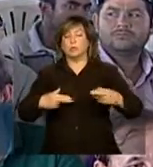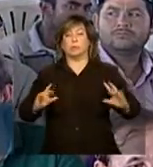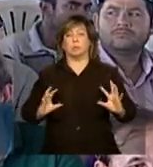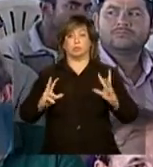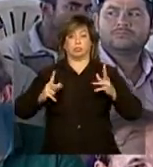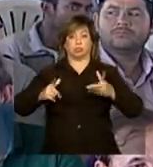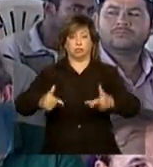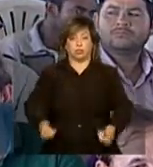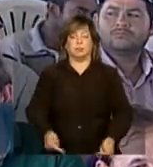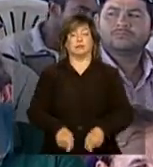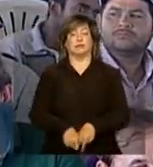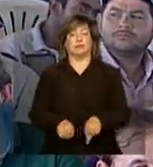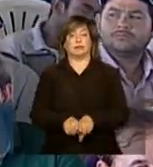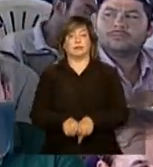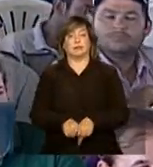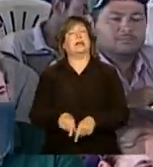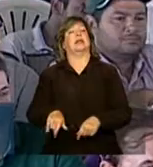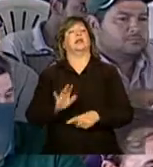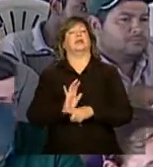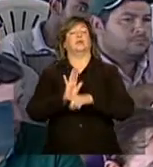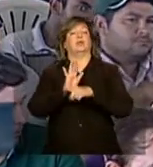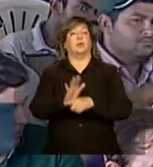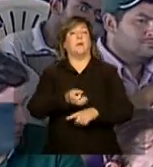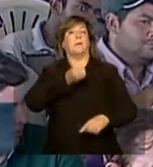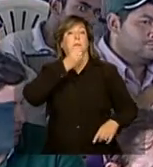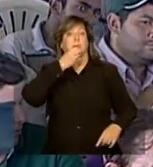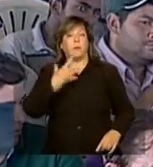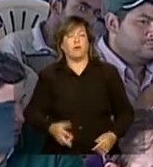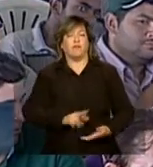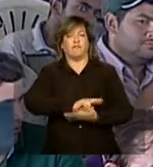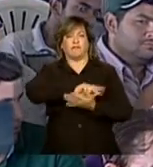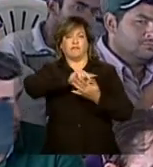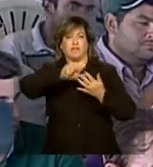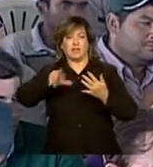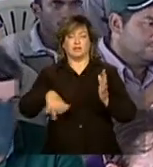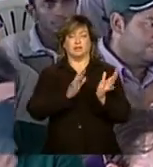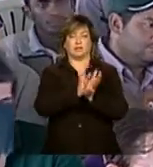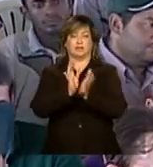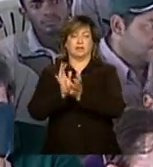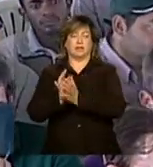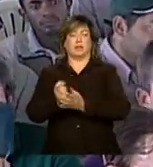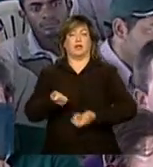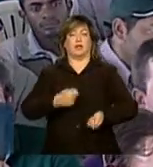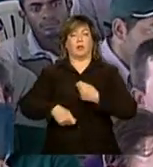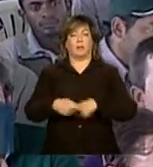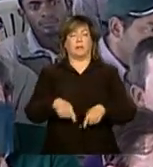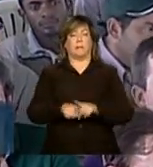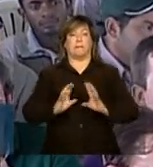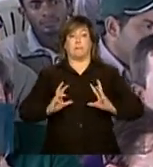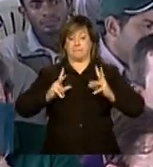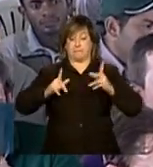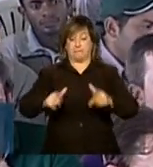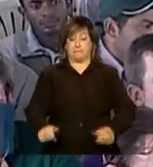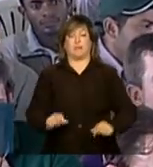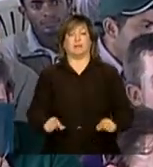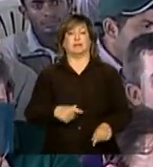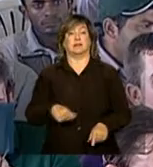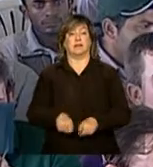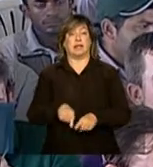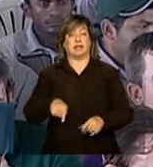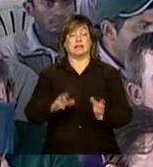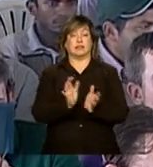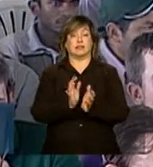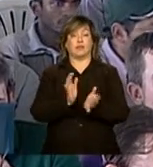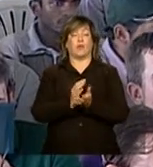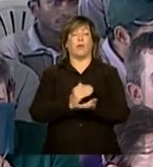equipamentos. São resultados favoráveis em diversos segmentos da economia, como o de máquinas agrícolas, um setor que